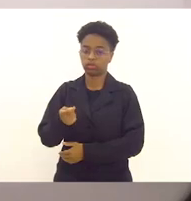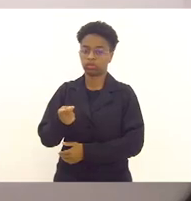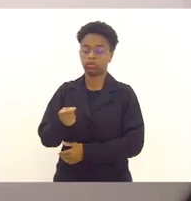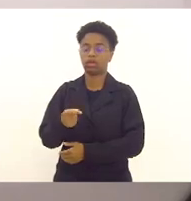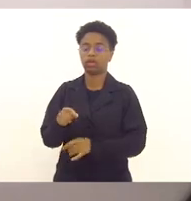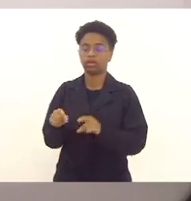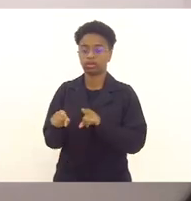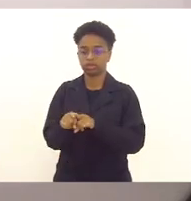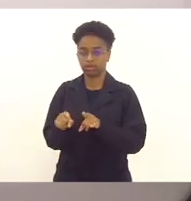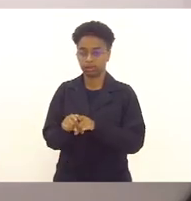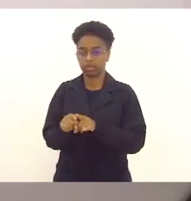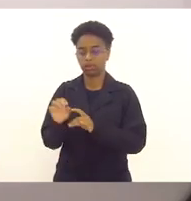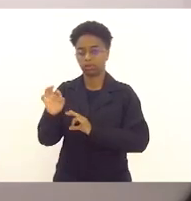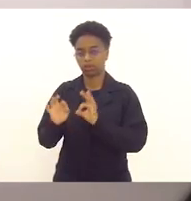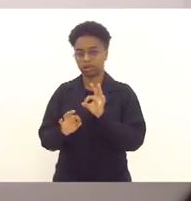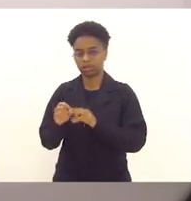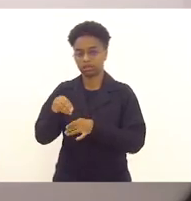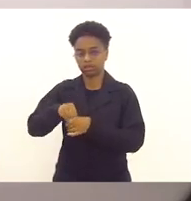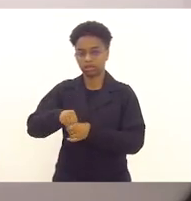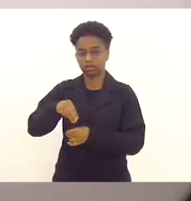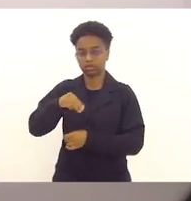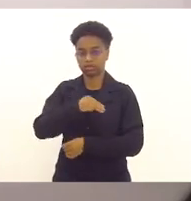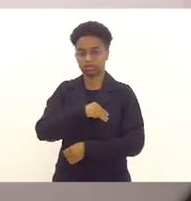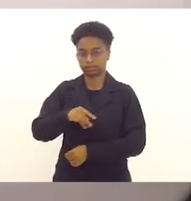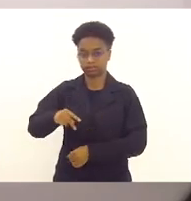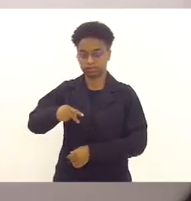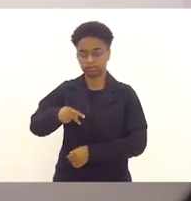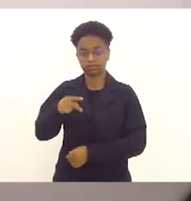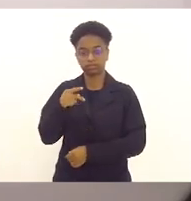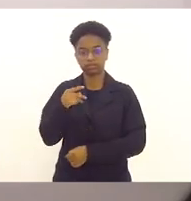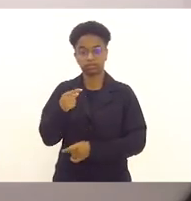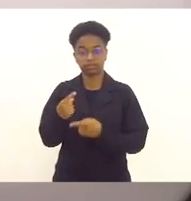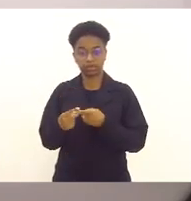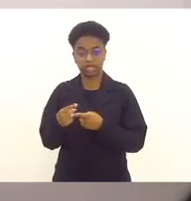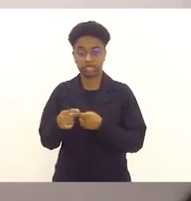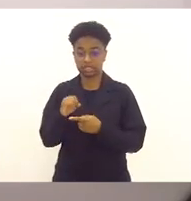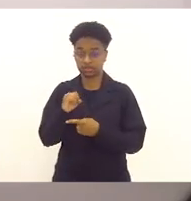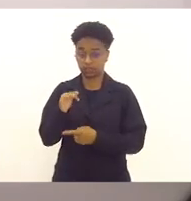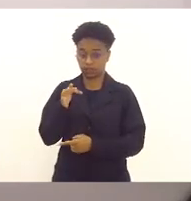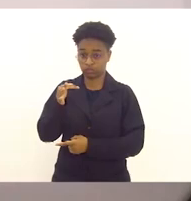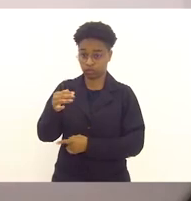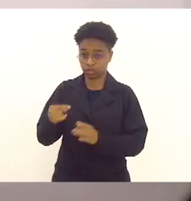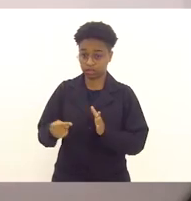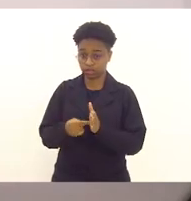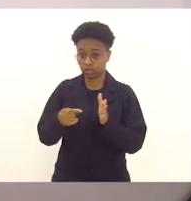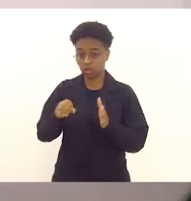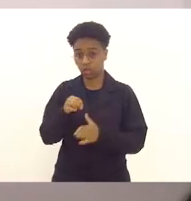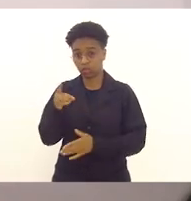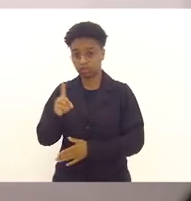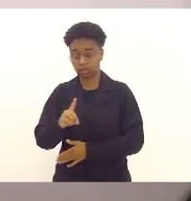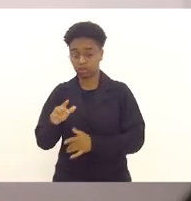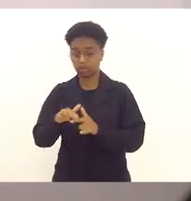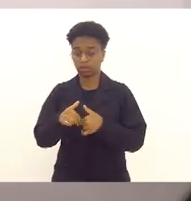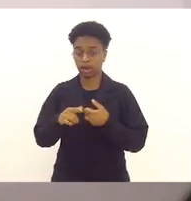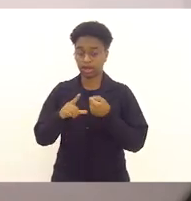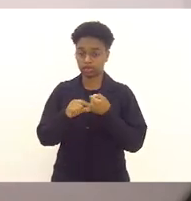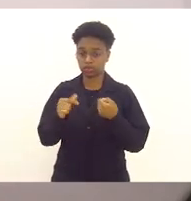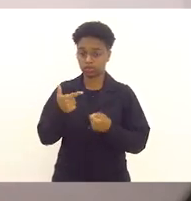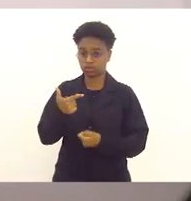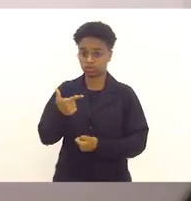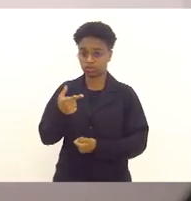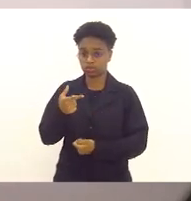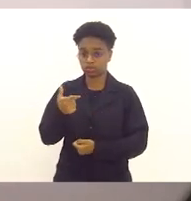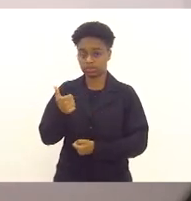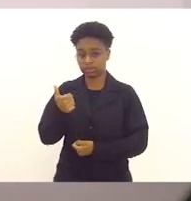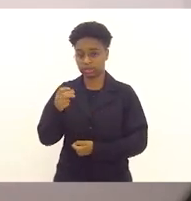que é também uma organização interna do MP para futura denúncia ou não pelo artigo 215 a depois